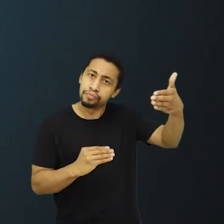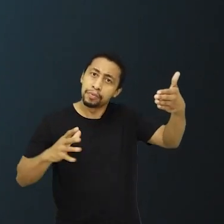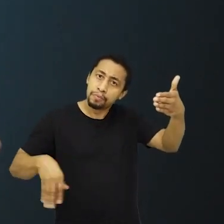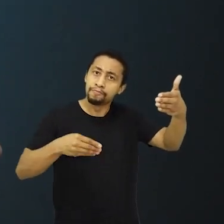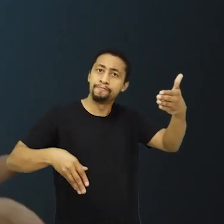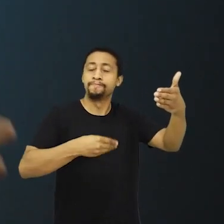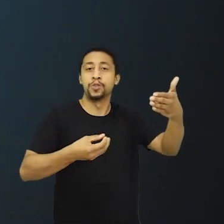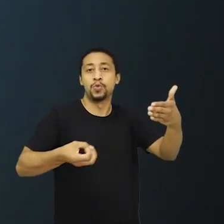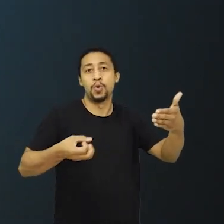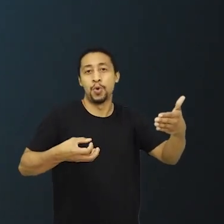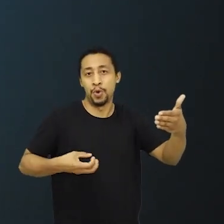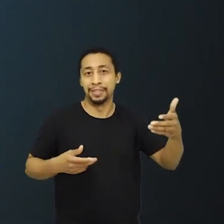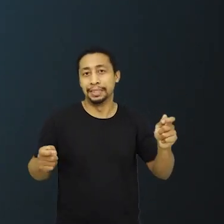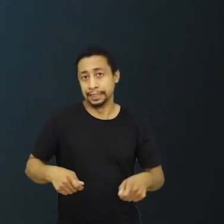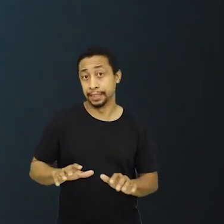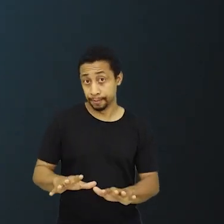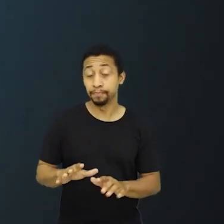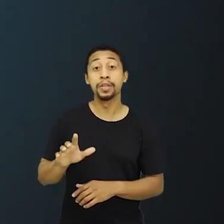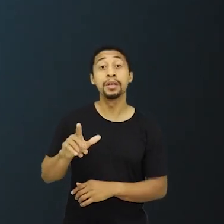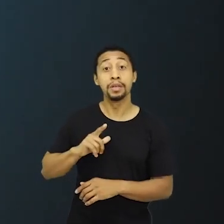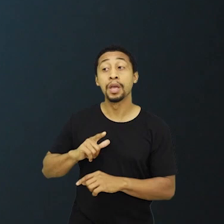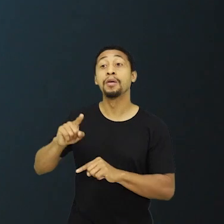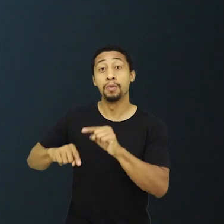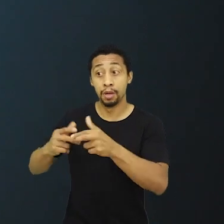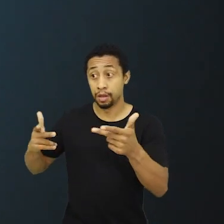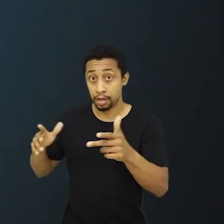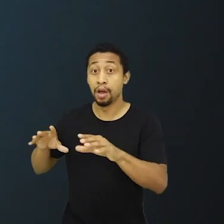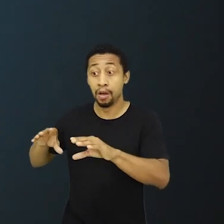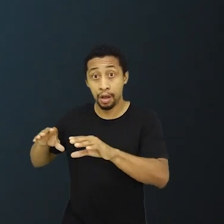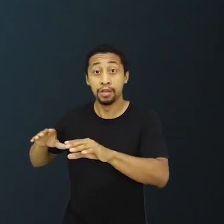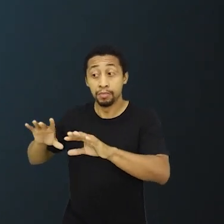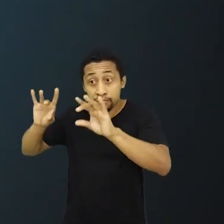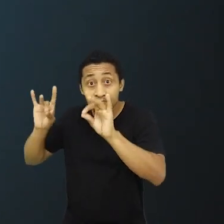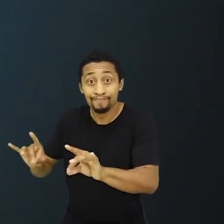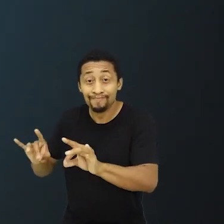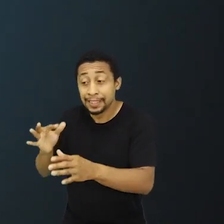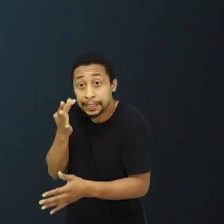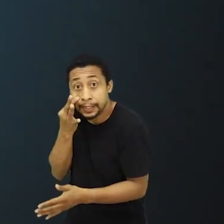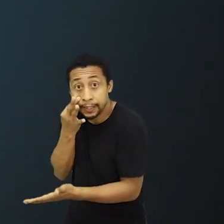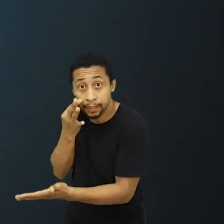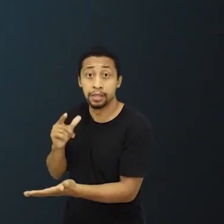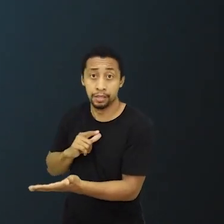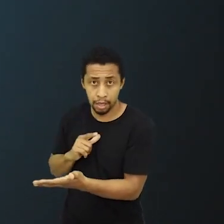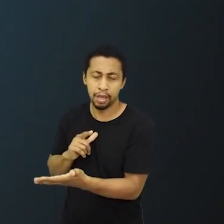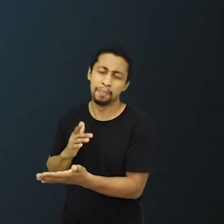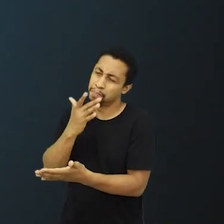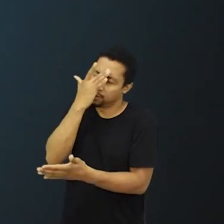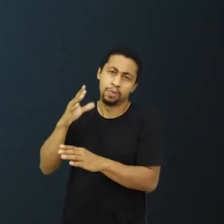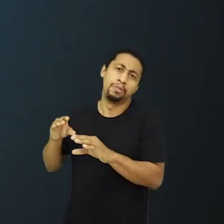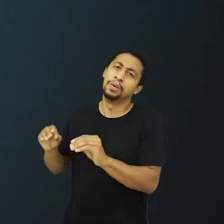aparecem. Existem os acervos físicos que estão guardados, isso que está guardado, em geral, as pessoas pouco acessam,